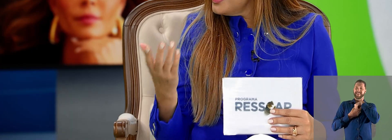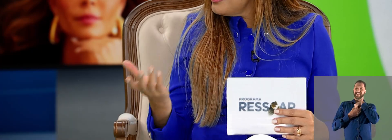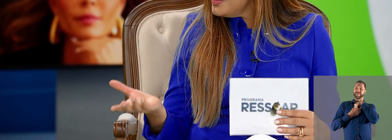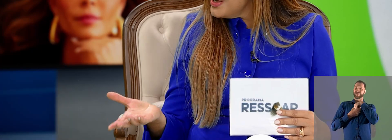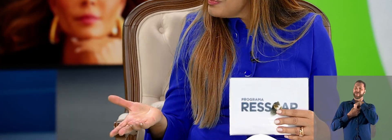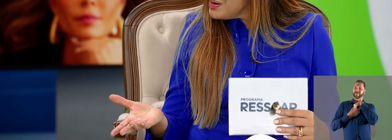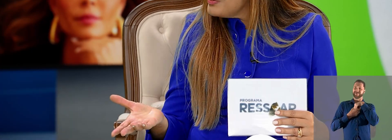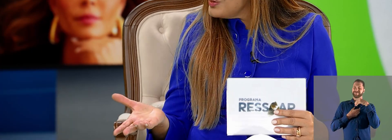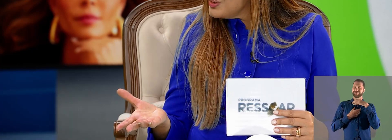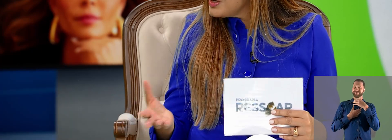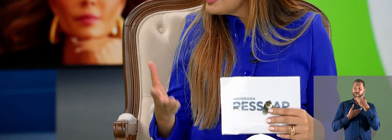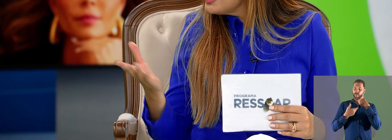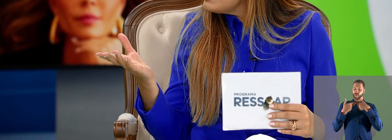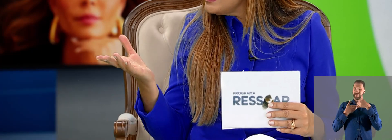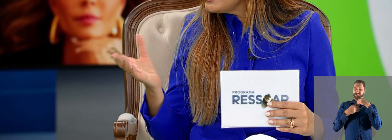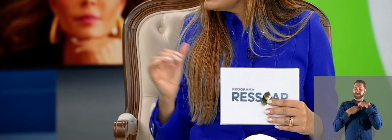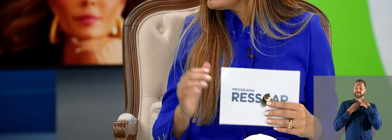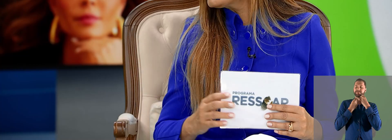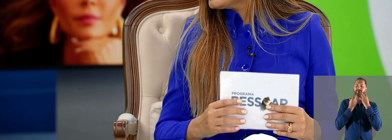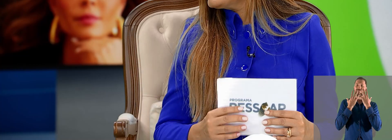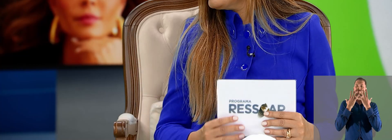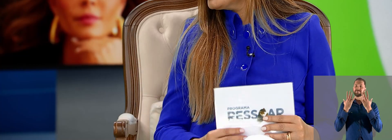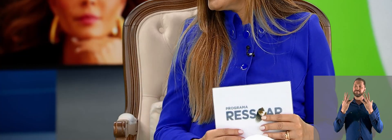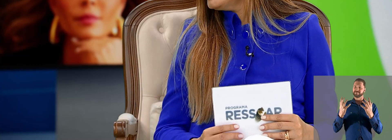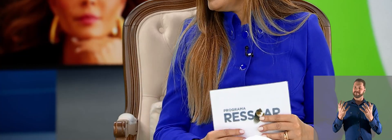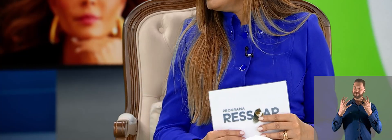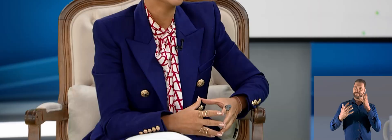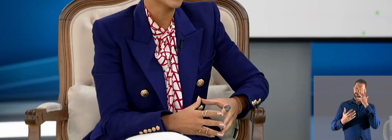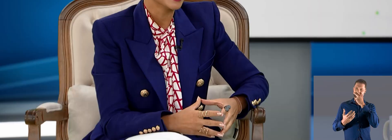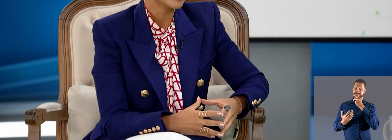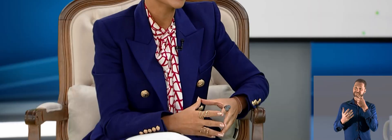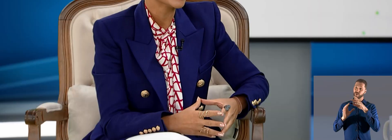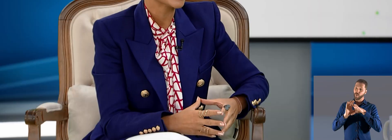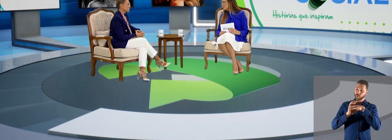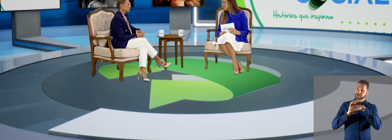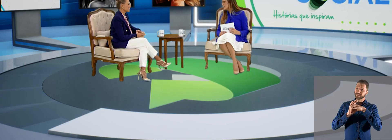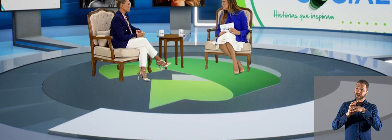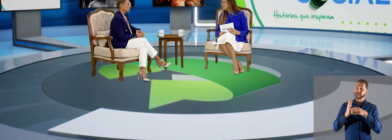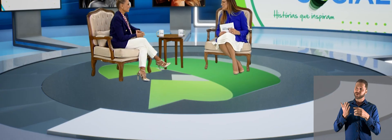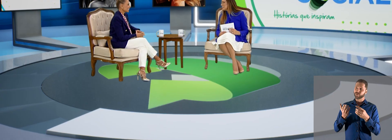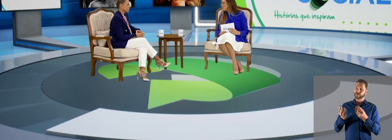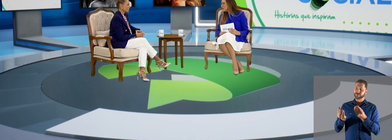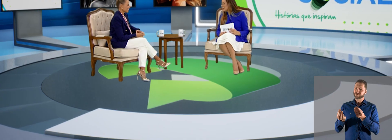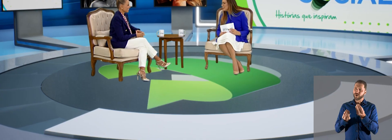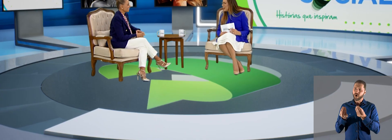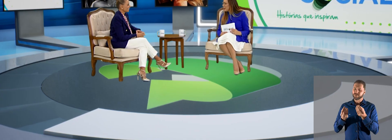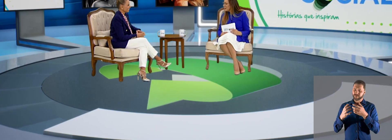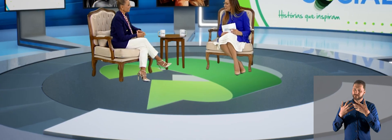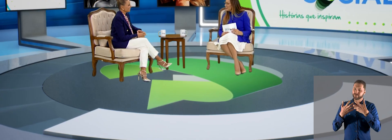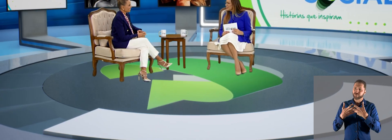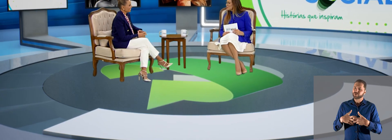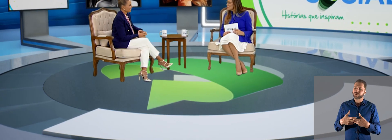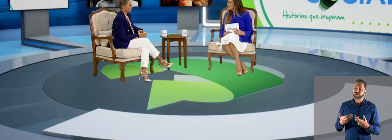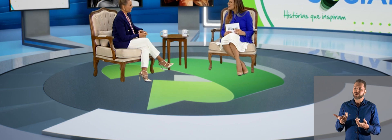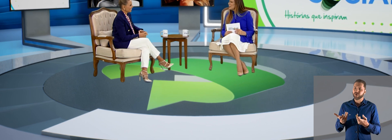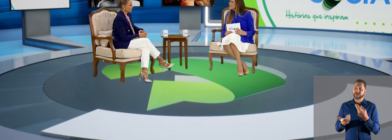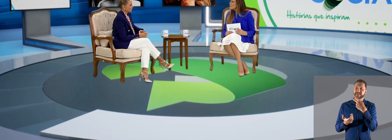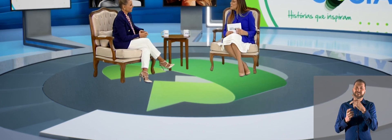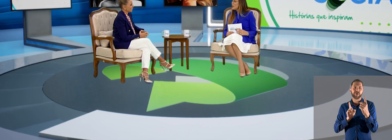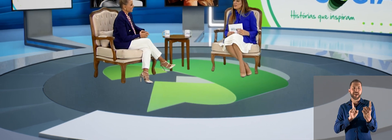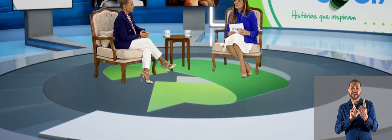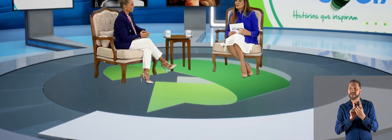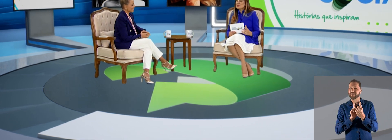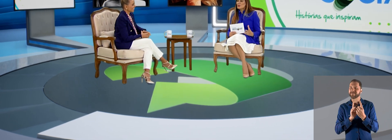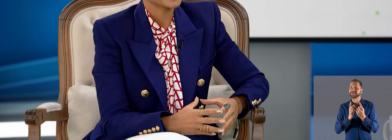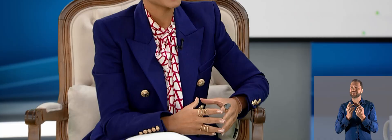ela então venha para fora eu quero que você explica esse conceito que você tem tão maravilhoso de receber lá as suas